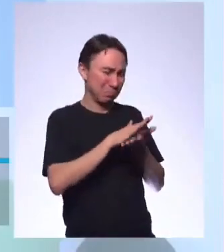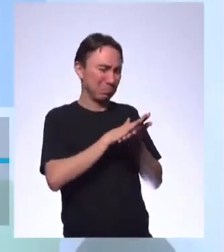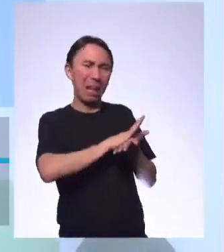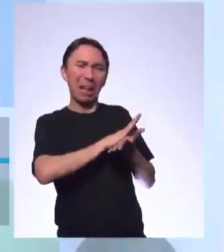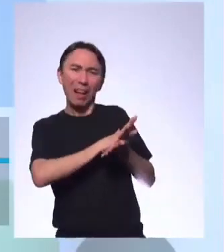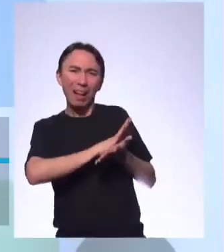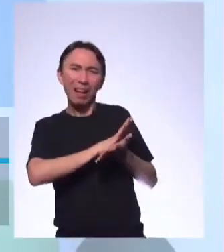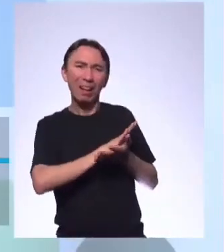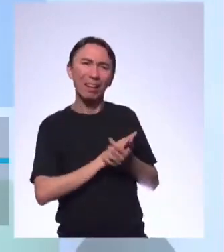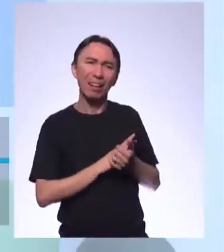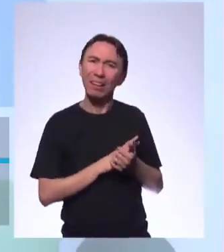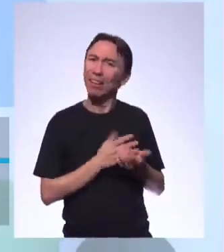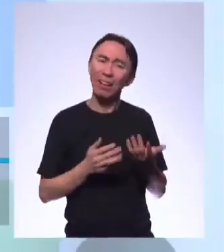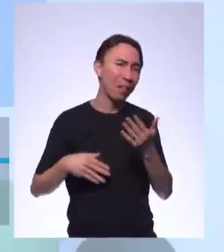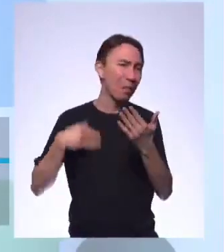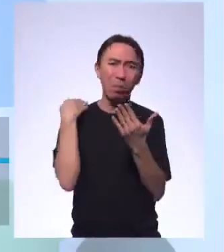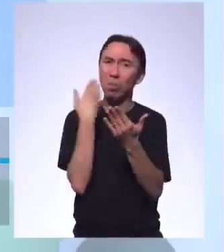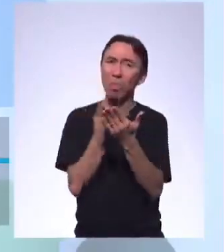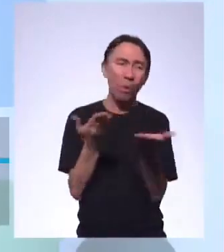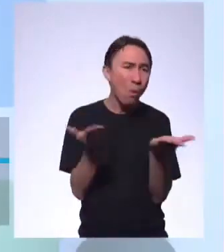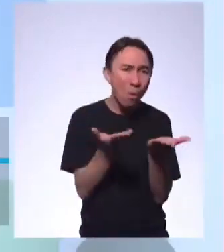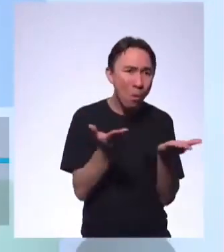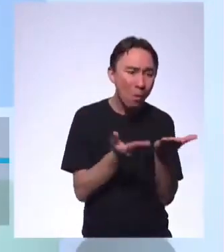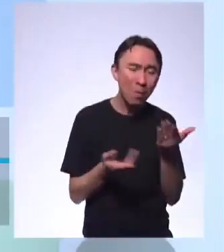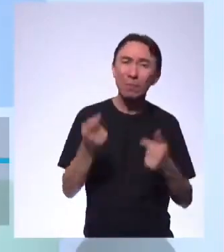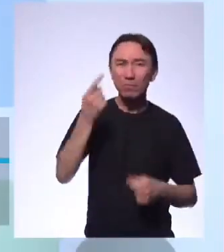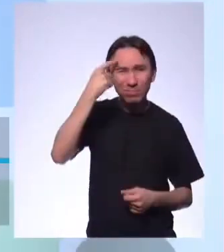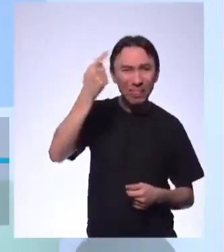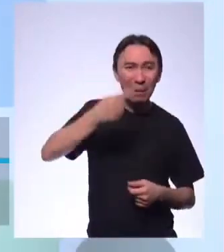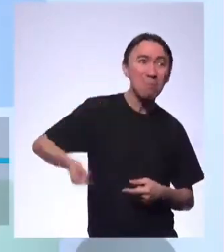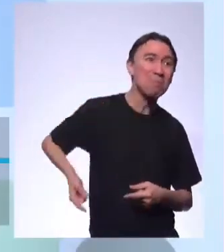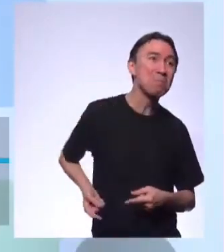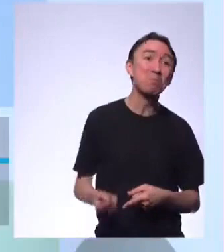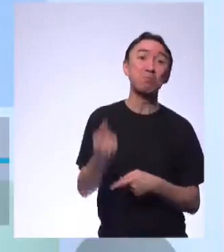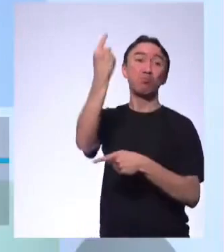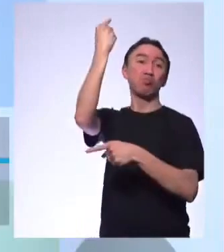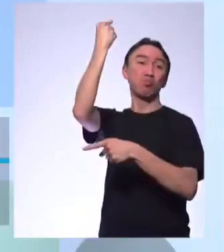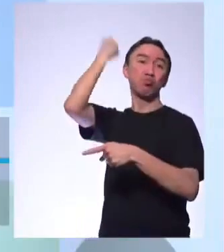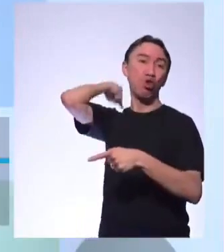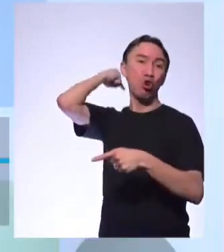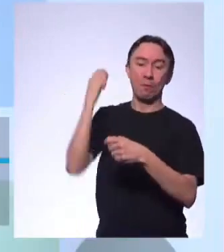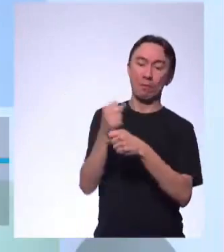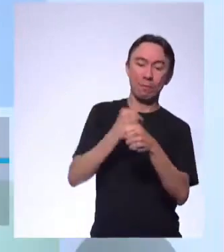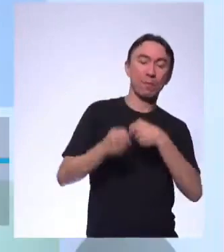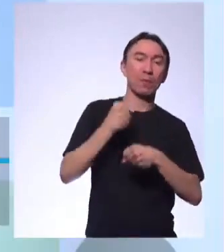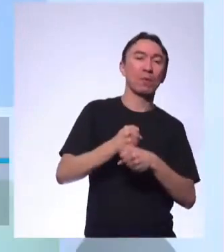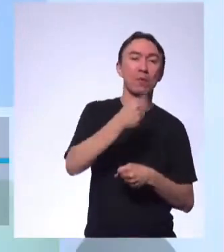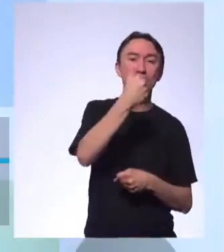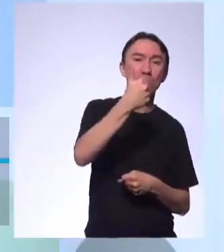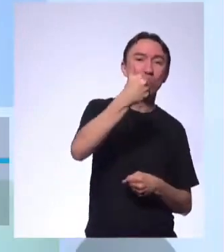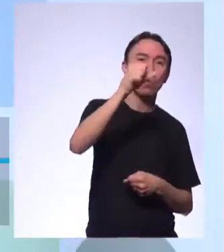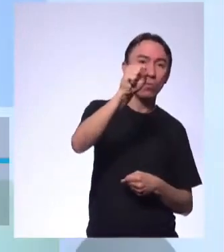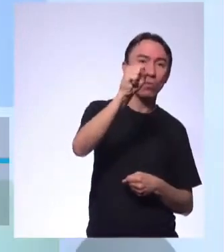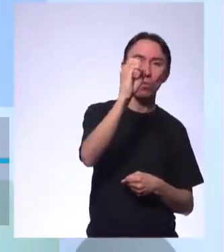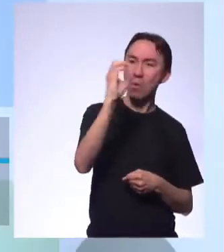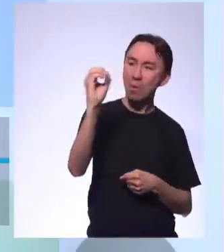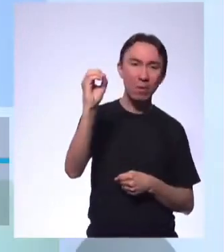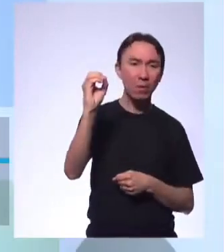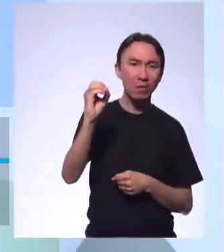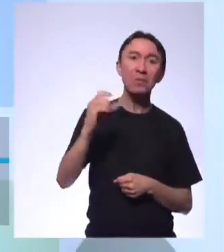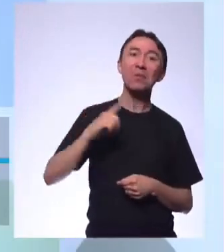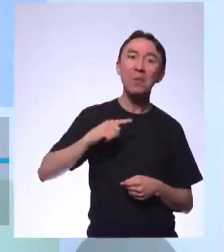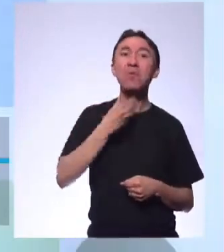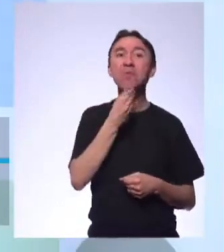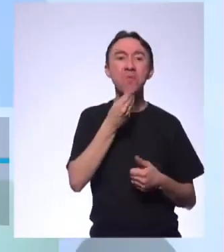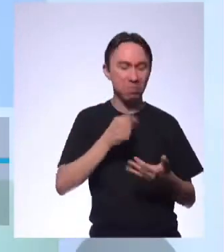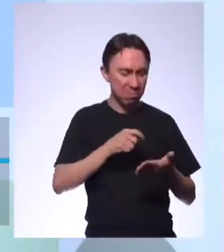sentem, até hoje. Então, pensa que lá em 1800, já tinha um escritor, ele já estava batendo de frente com o sistema quando ele fazia. Parece